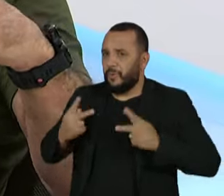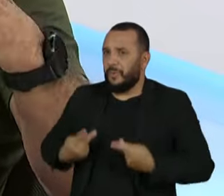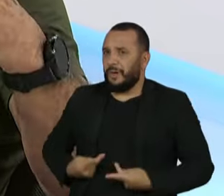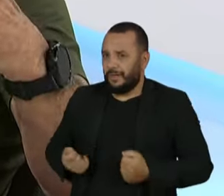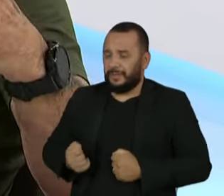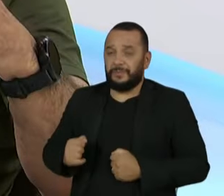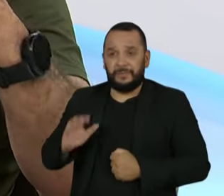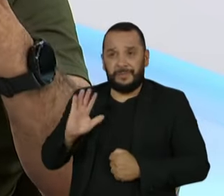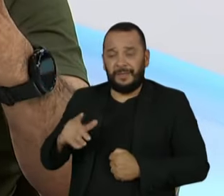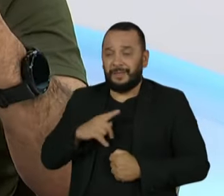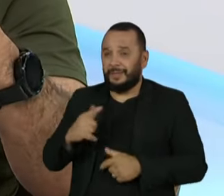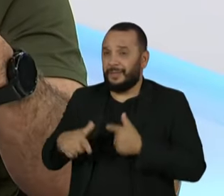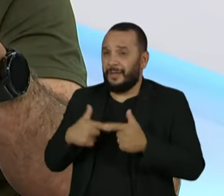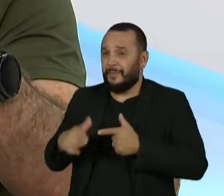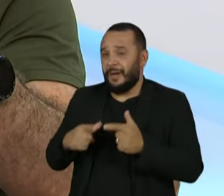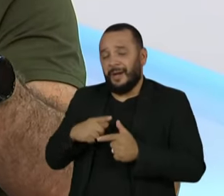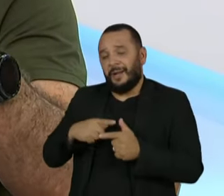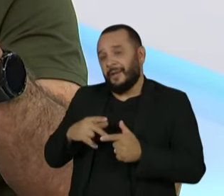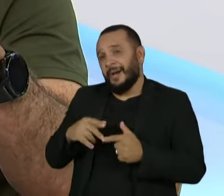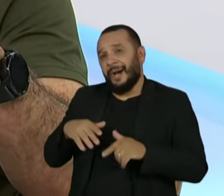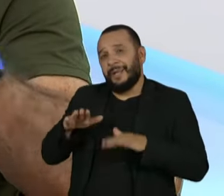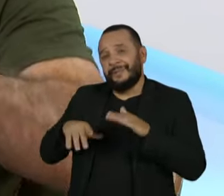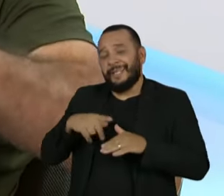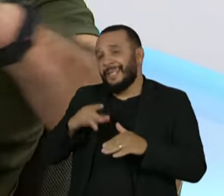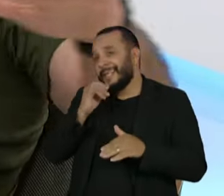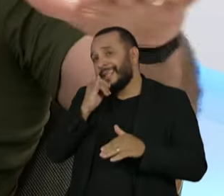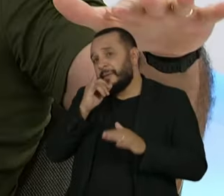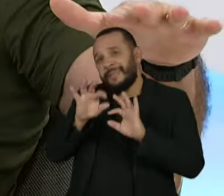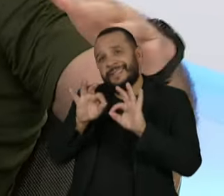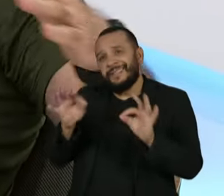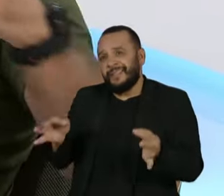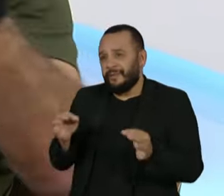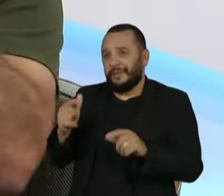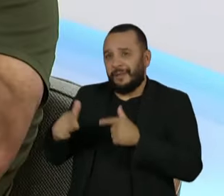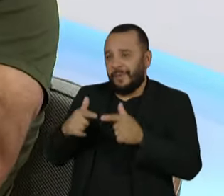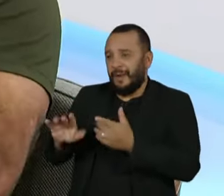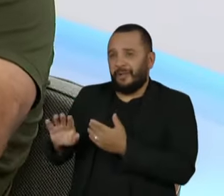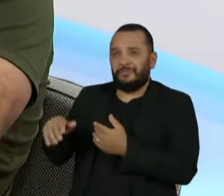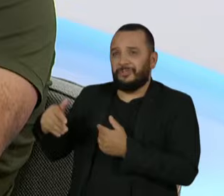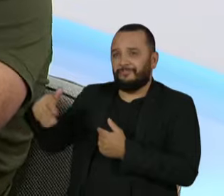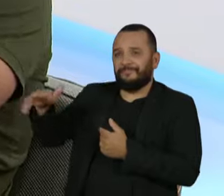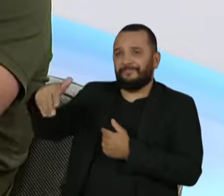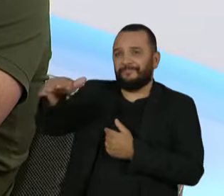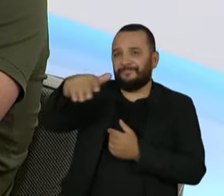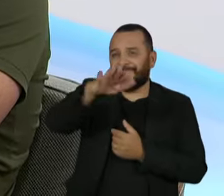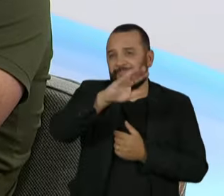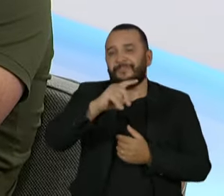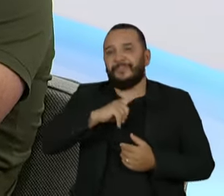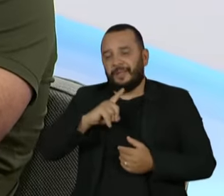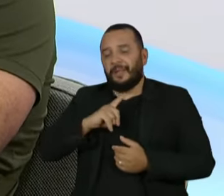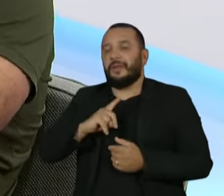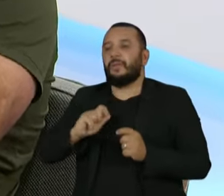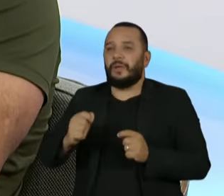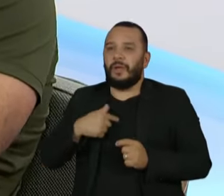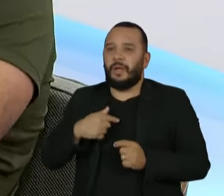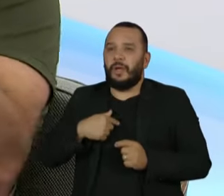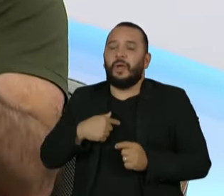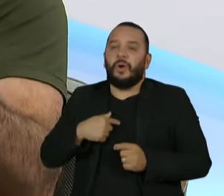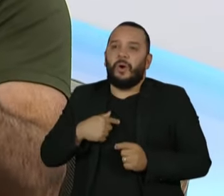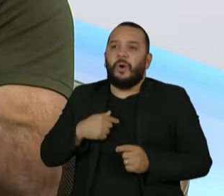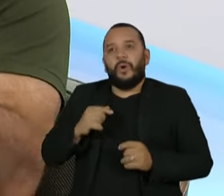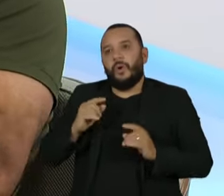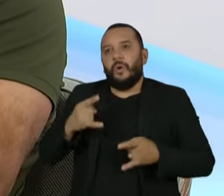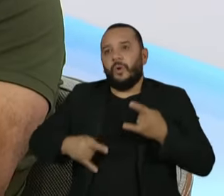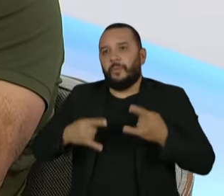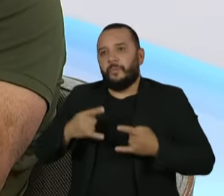baixíssimo xidade na vasta maioria dos casos elas foram deixados de lado e você tem robôs que escrevem poesia o bons que